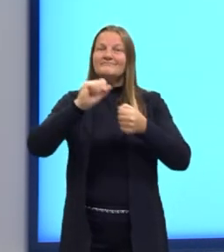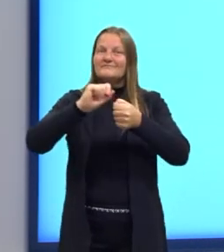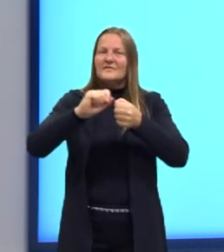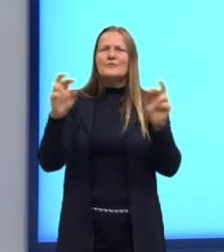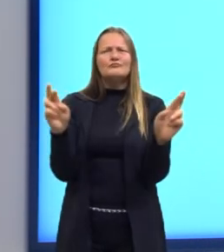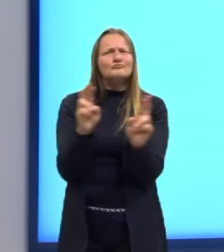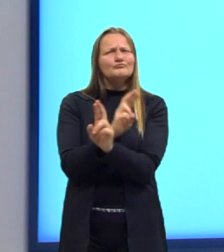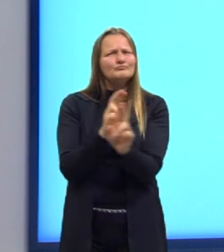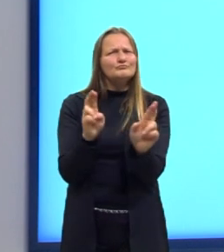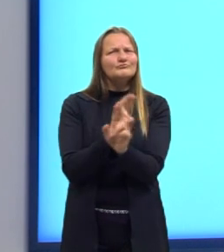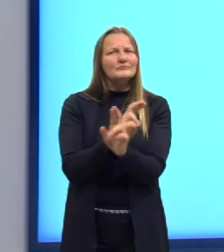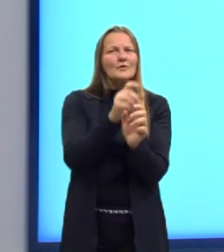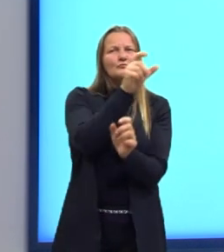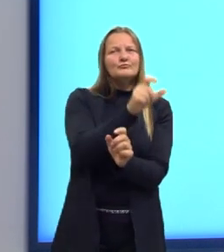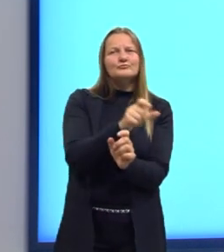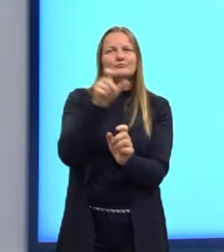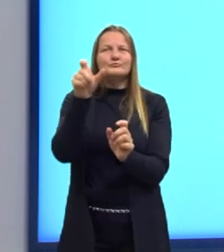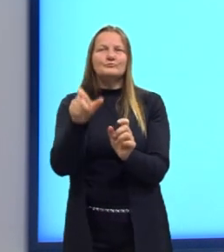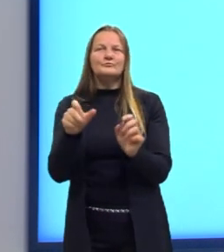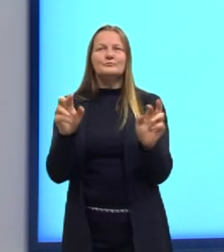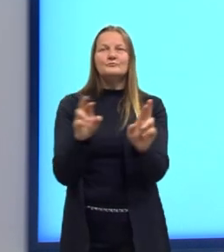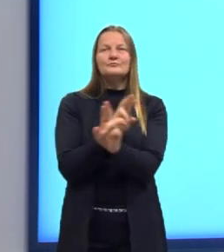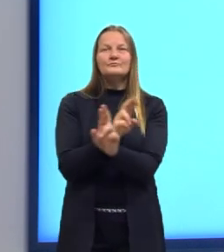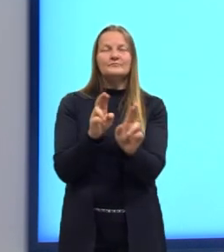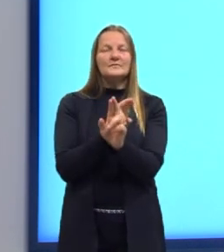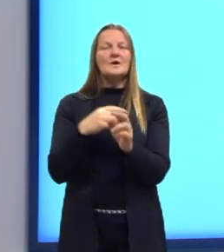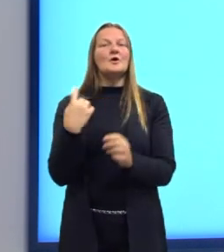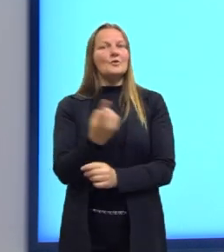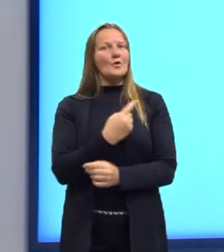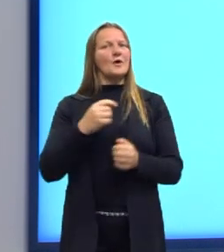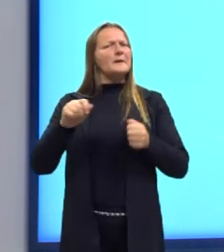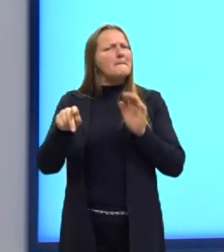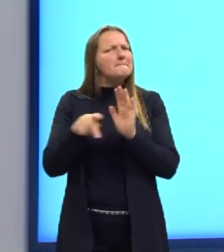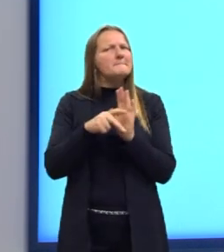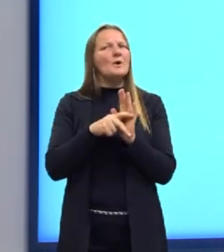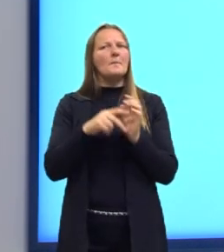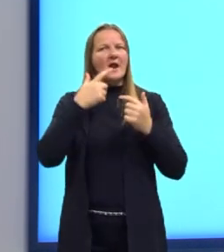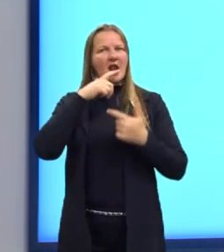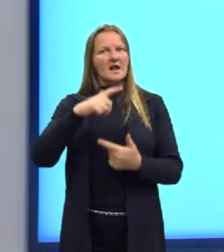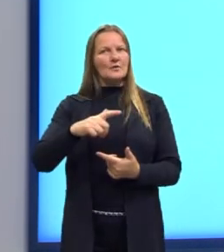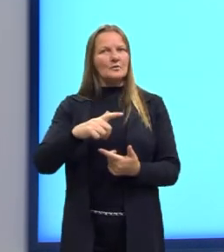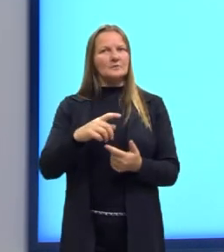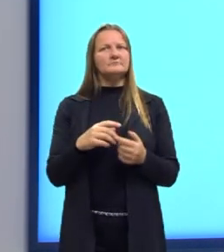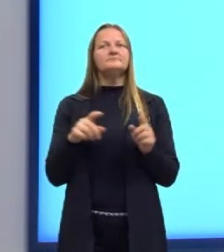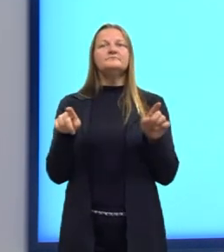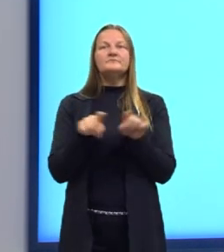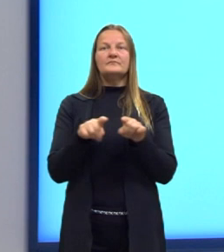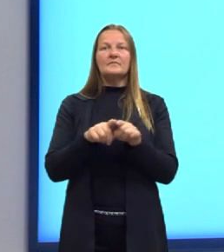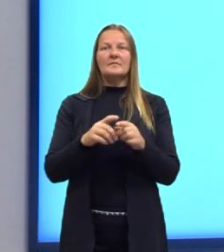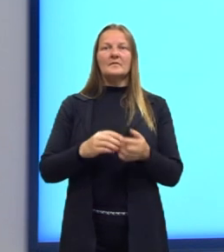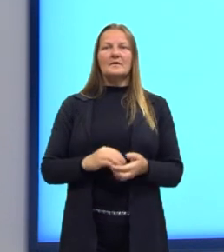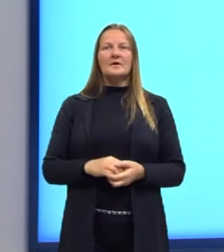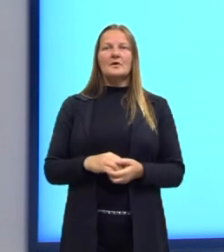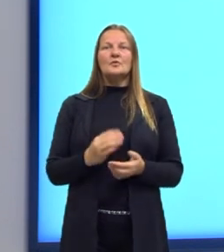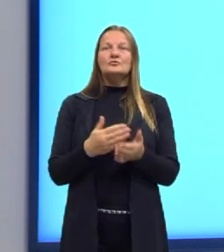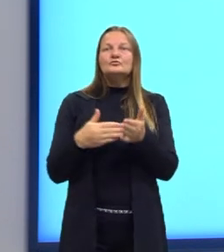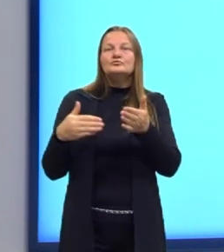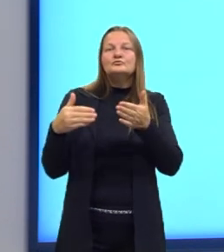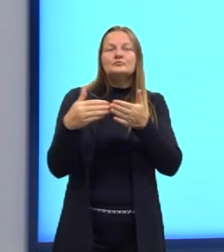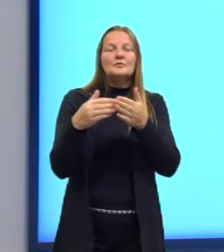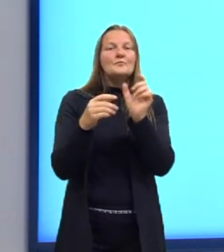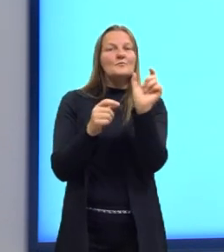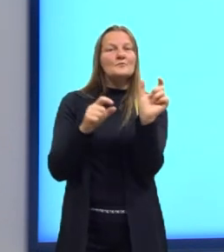fazemos relações com a nossa própria língua né assim esses